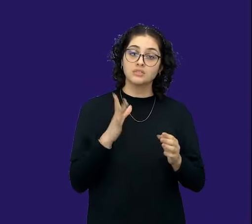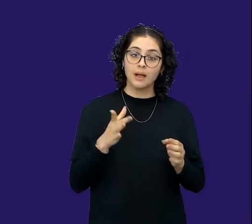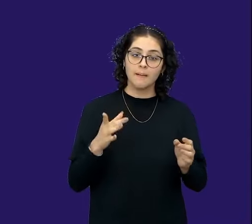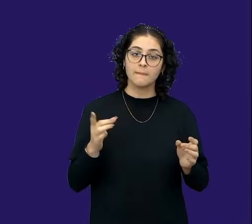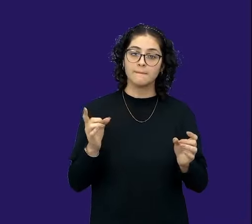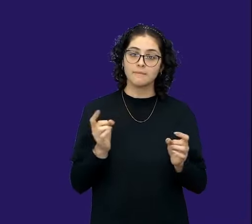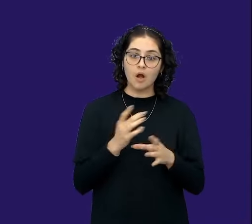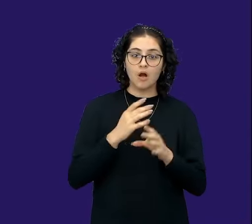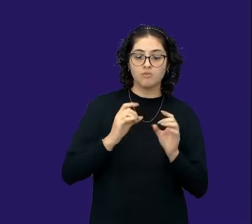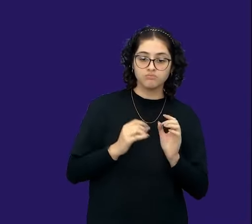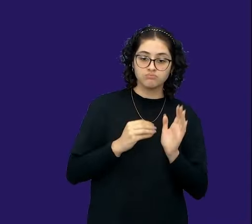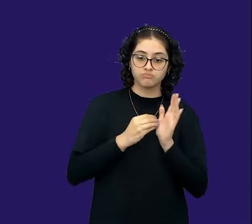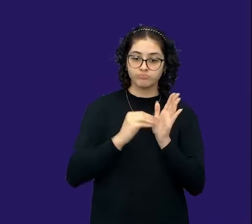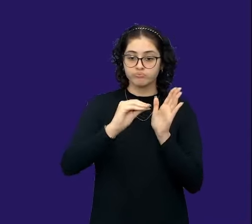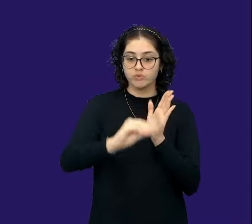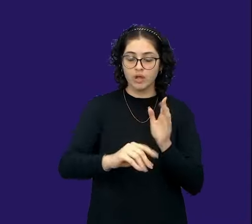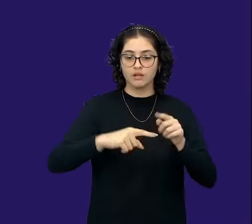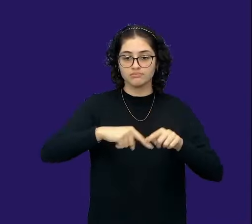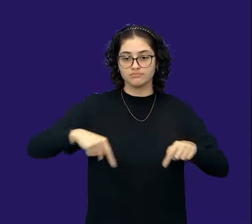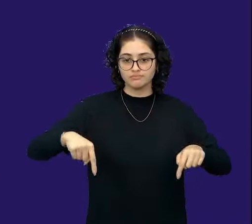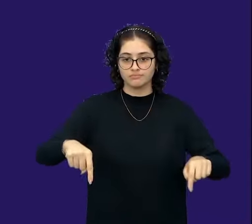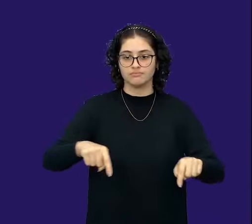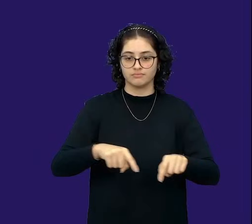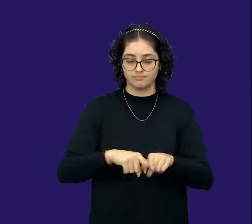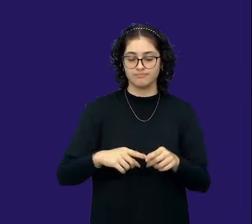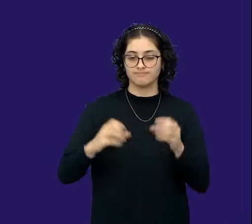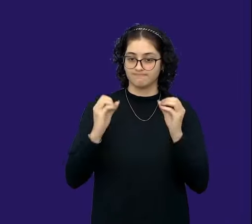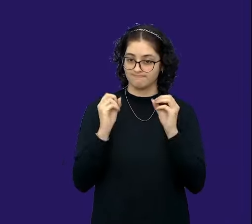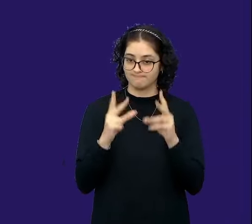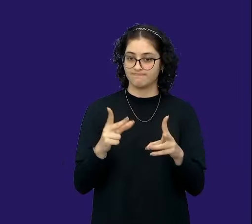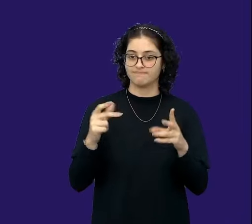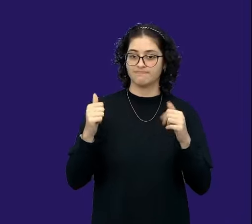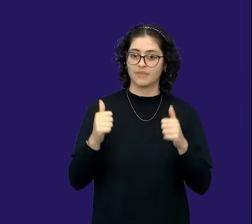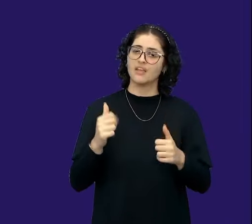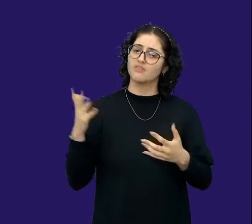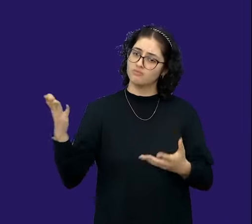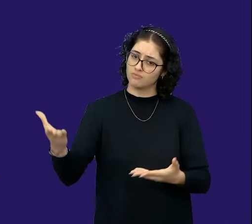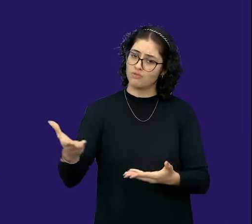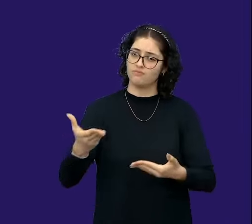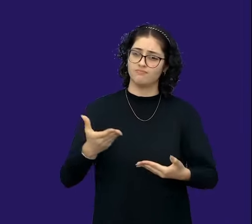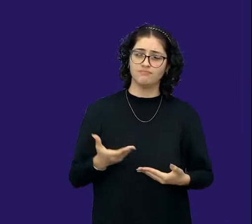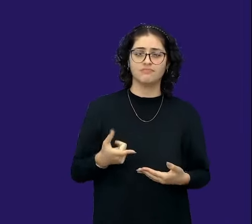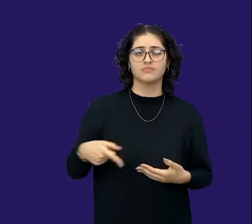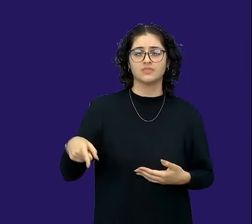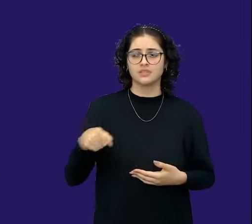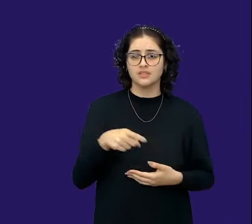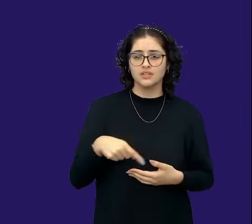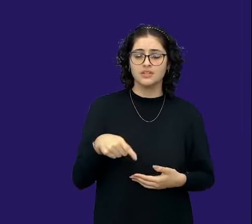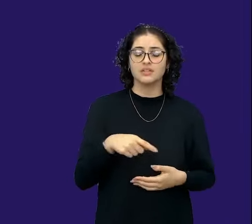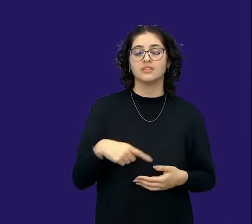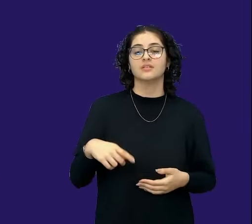esteja acontecendo desta sequência, tá bom? Então, aqui a gente convida todos vocês a buscarem ou